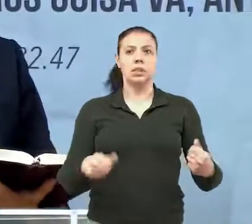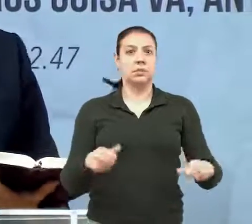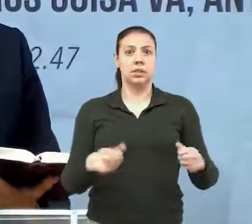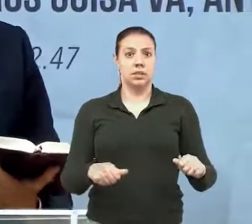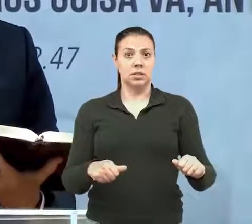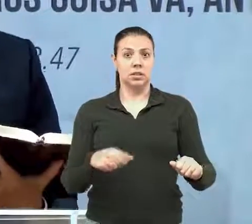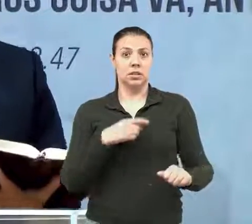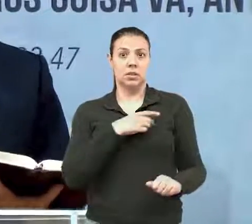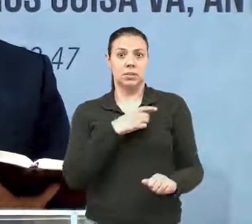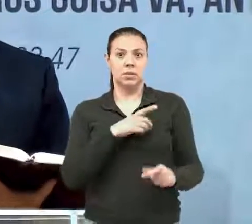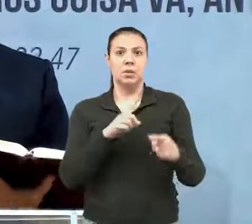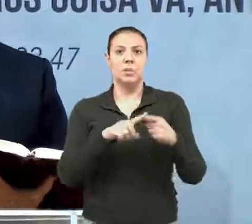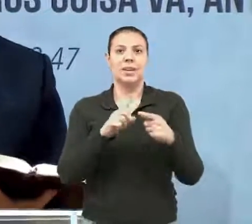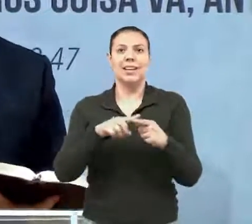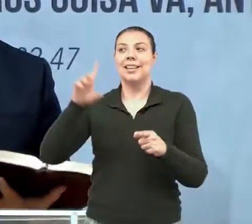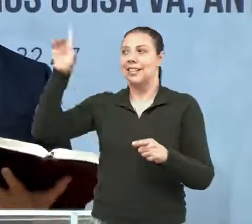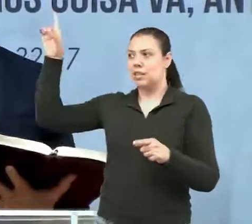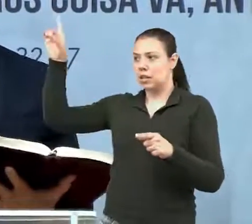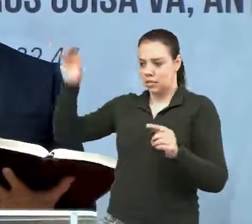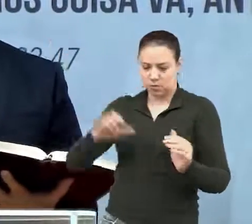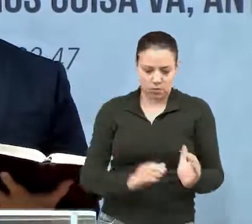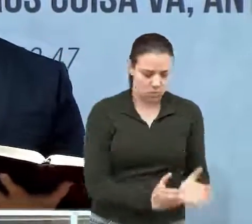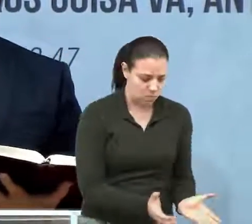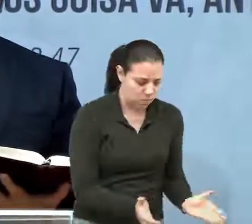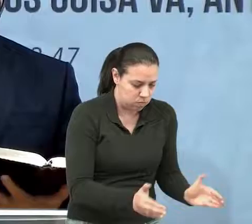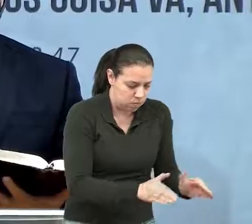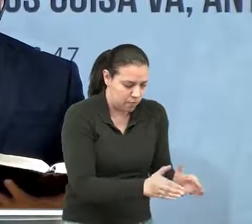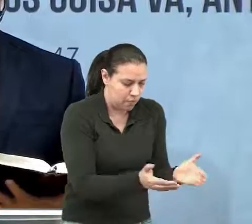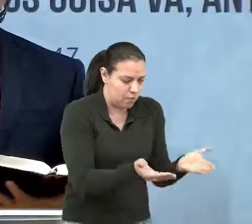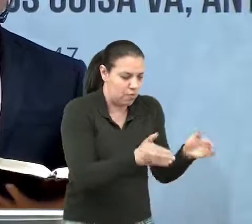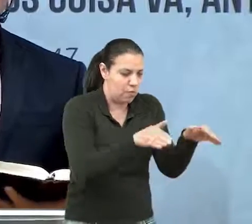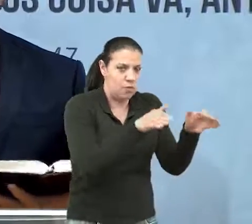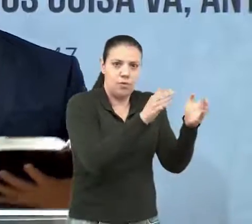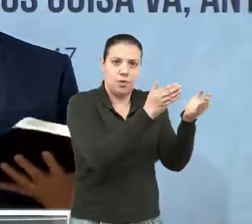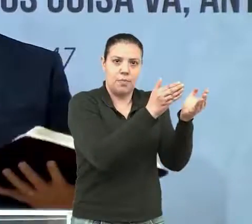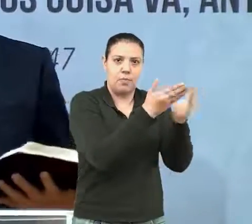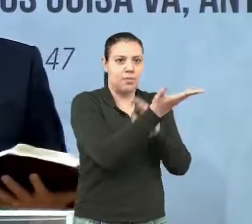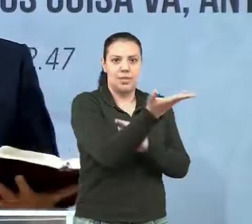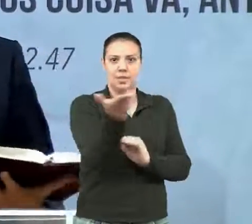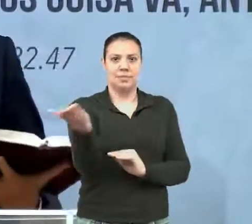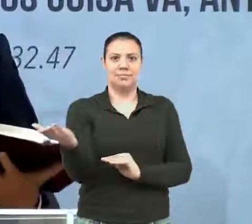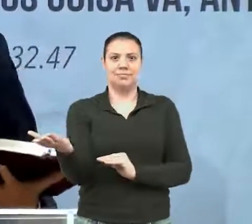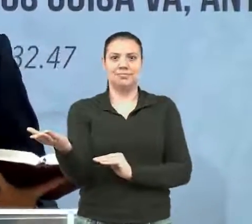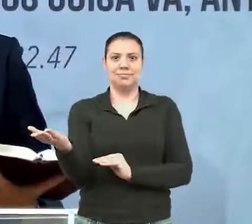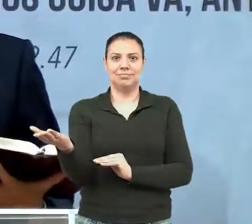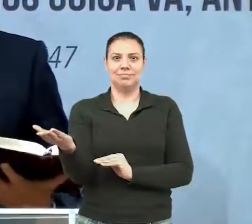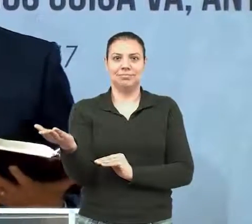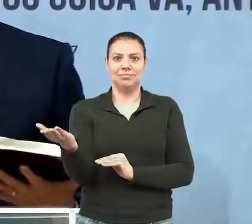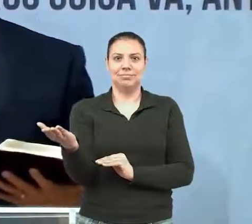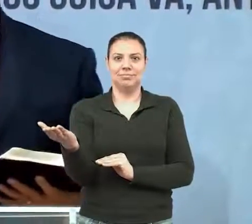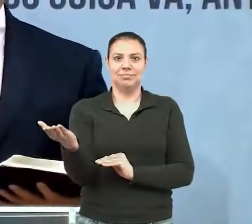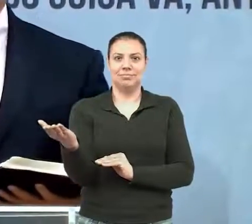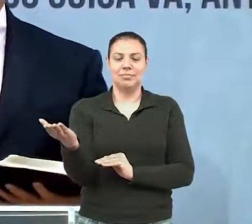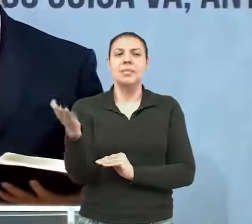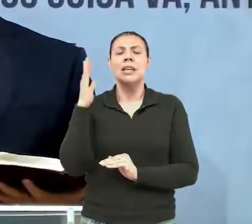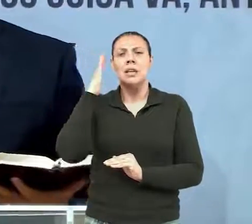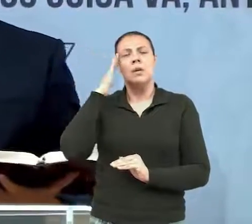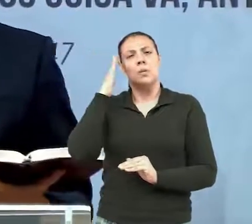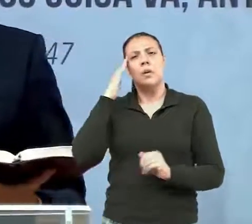quem te formou, Deus formou você. E eu penso que o Salmo 139